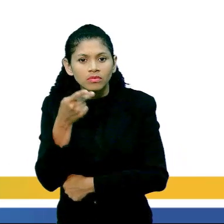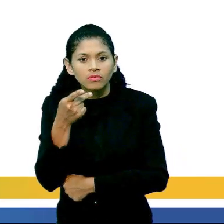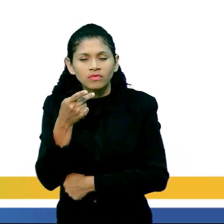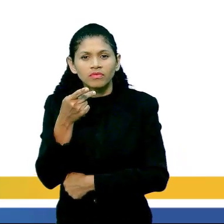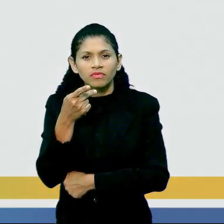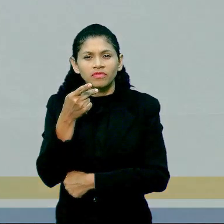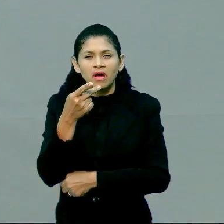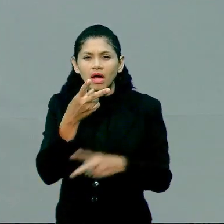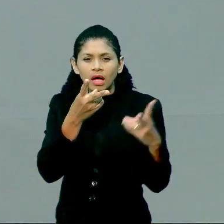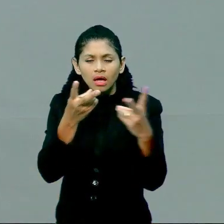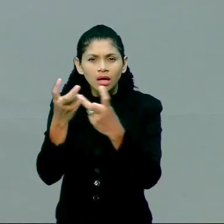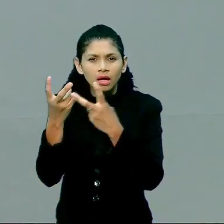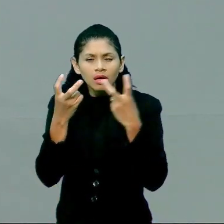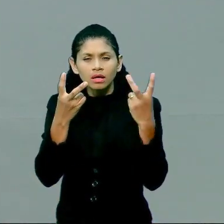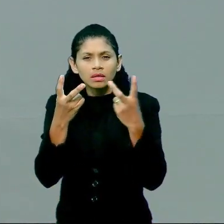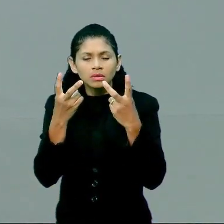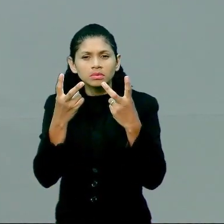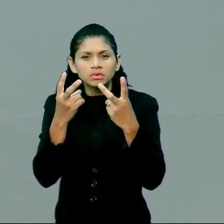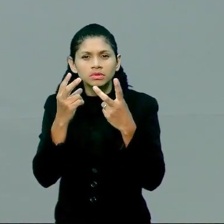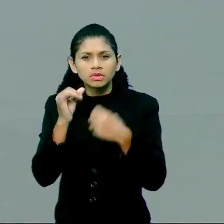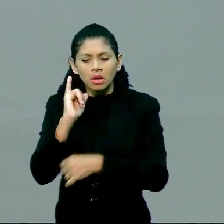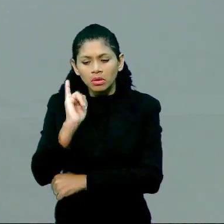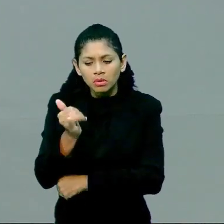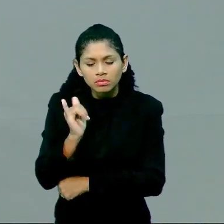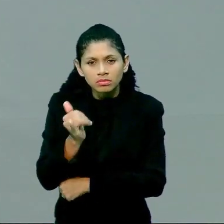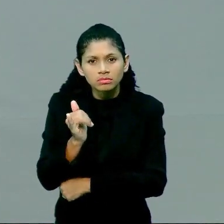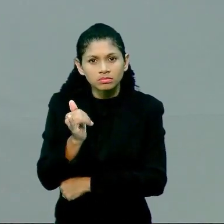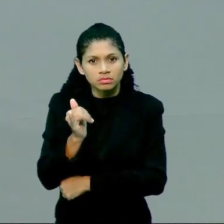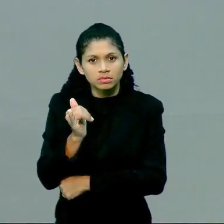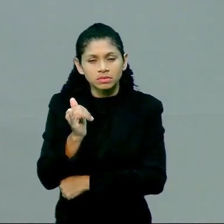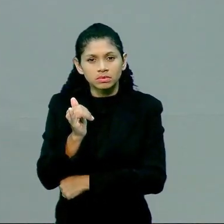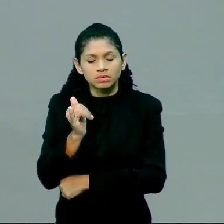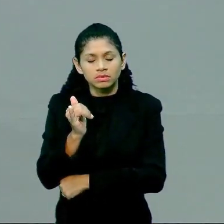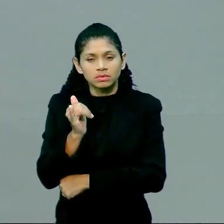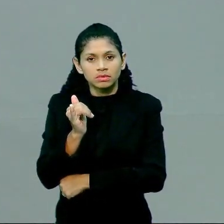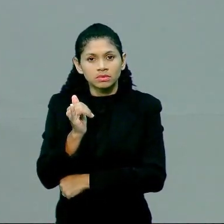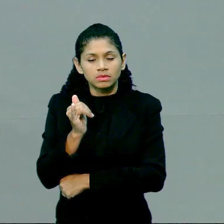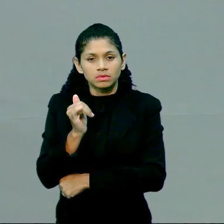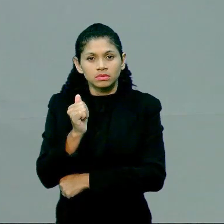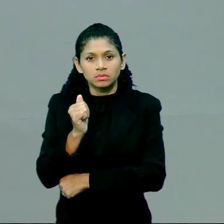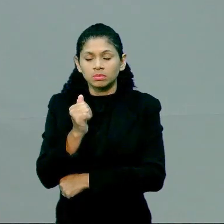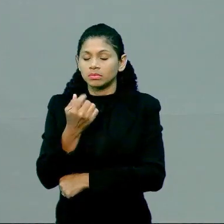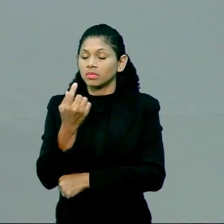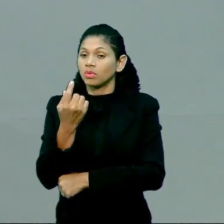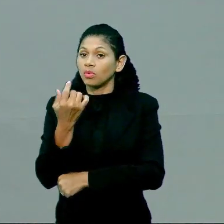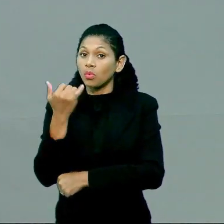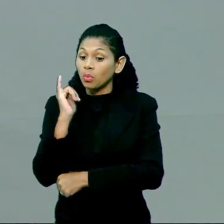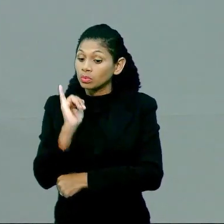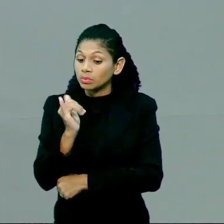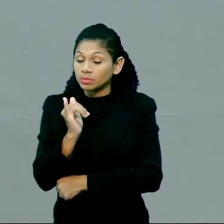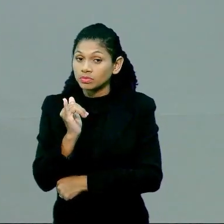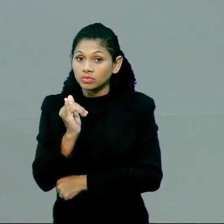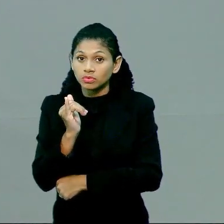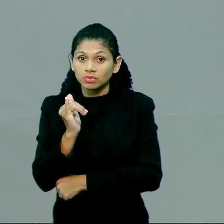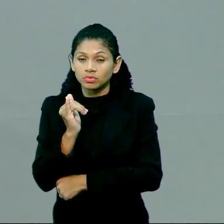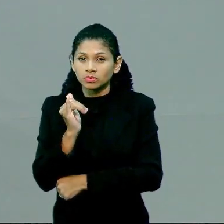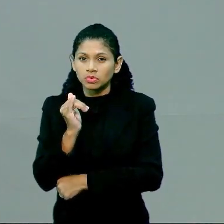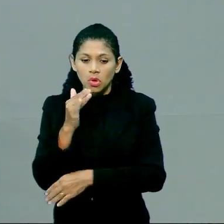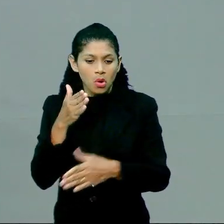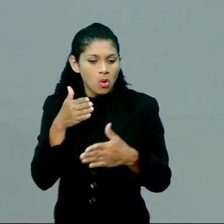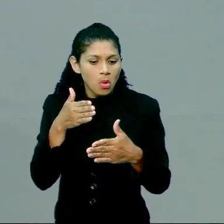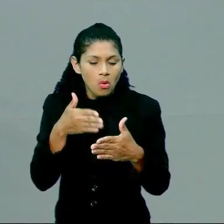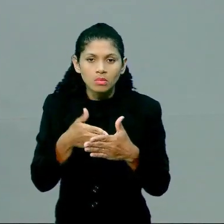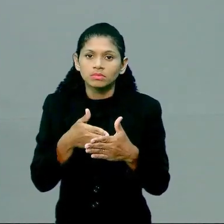exercida por Orlando o narrador aqui ele não interfere na história né ele não é um narrador onipresente